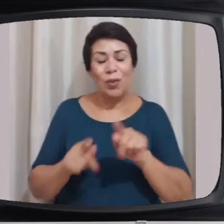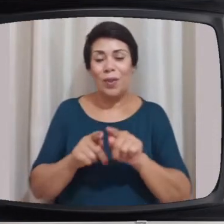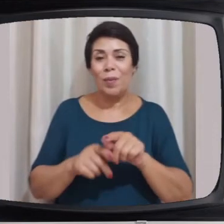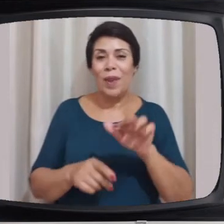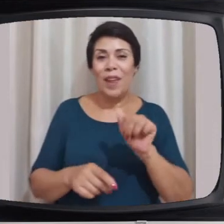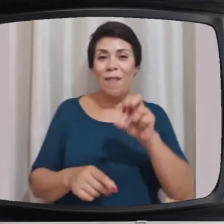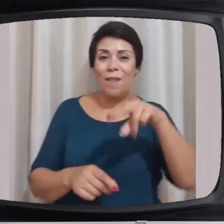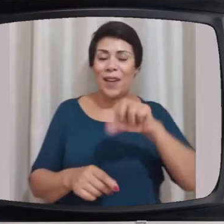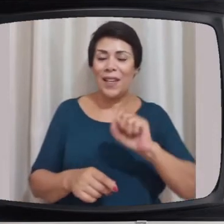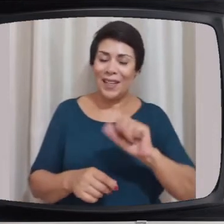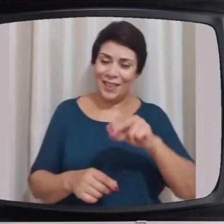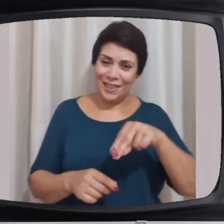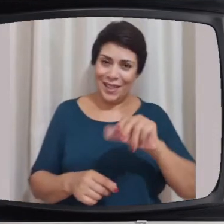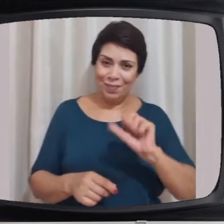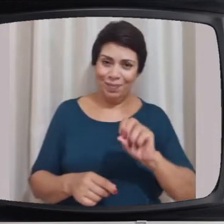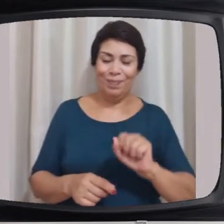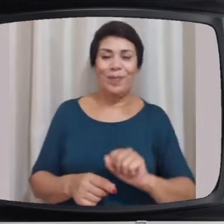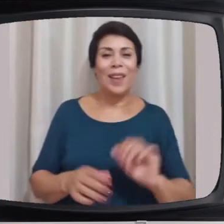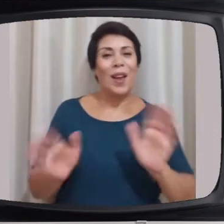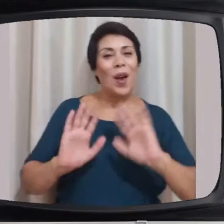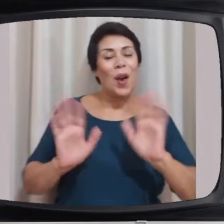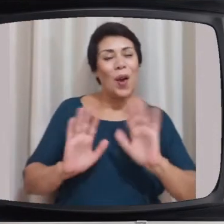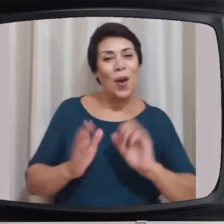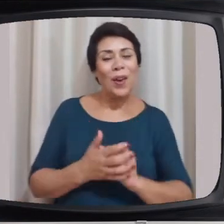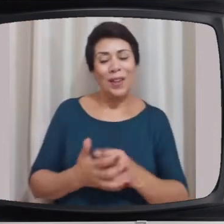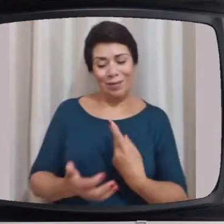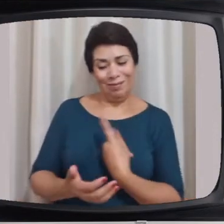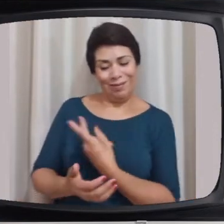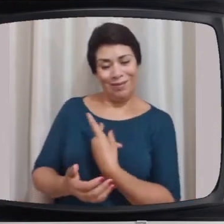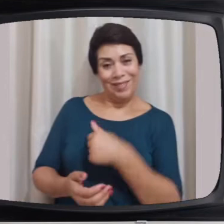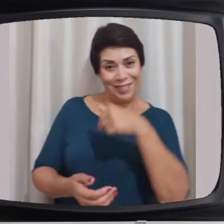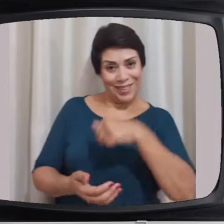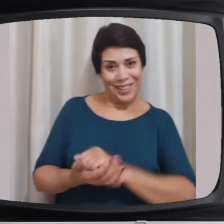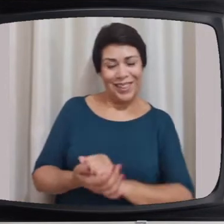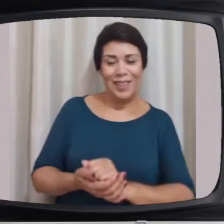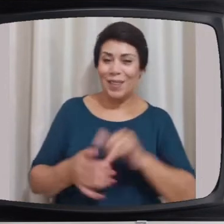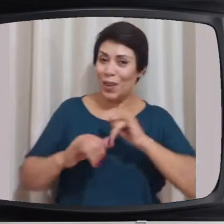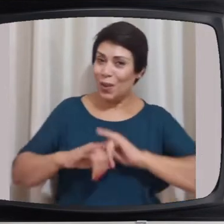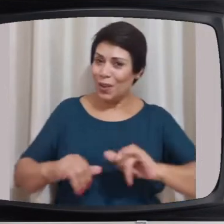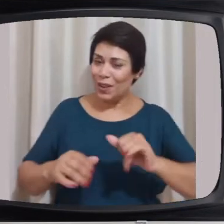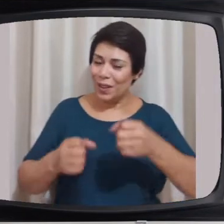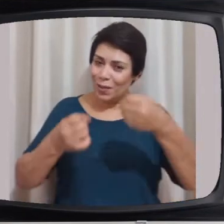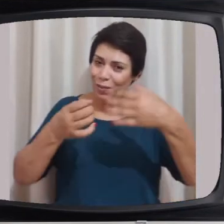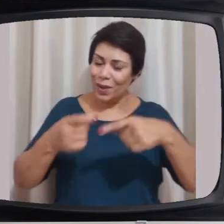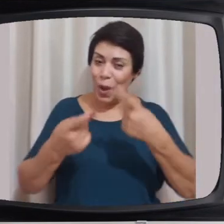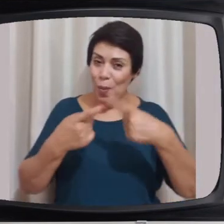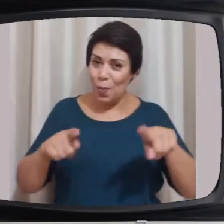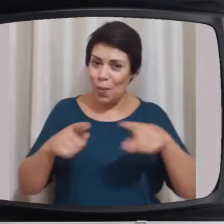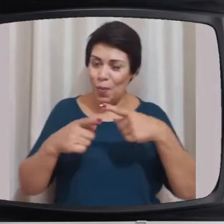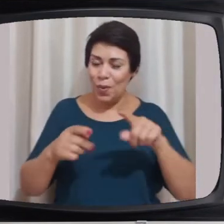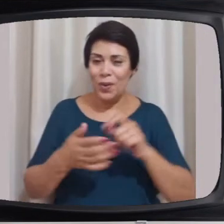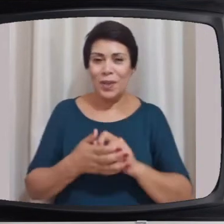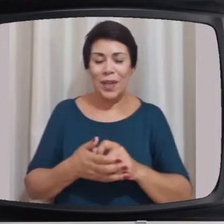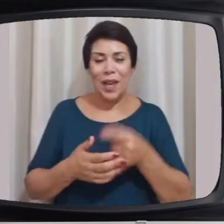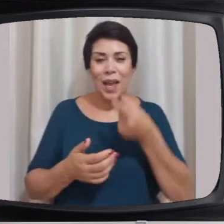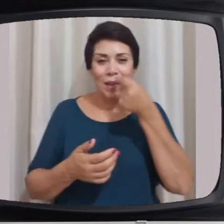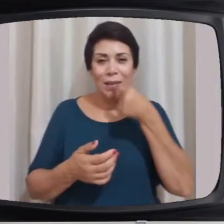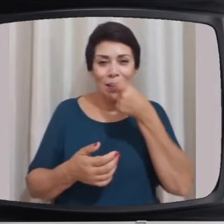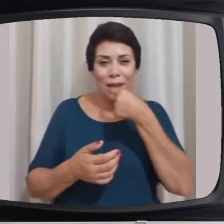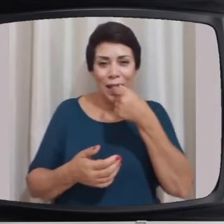pessoal do Explicanção, Fernanda e John aqui. E a gente vai contar para vocês um pouquinho sobre a canção Perdendo